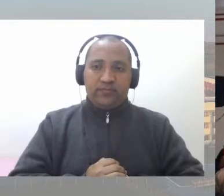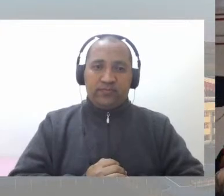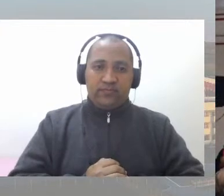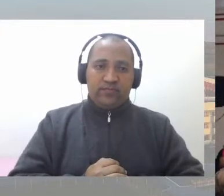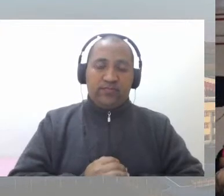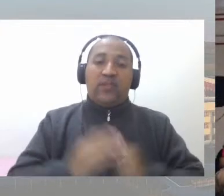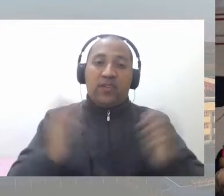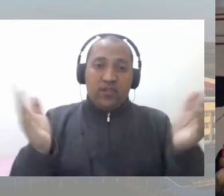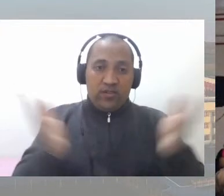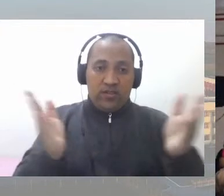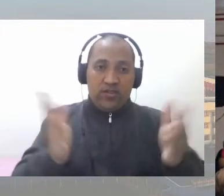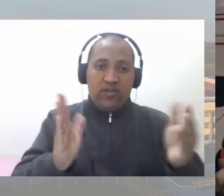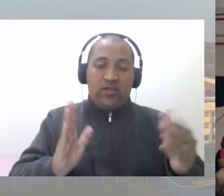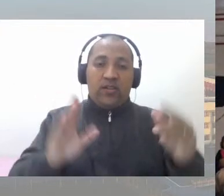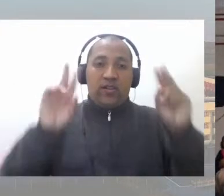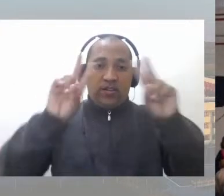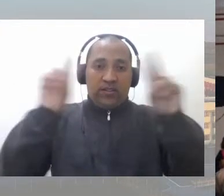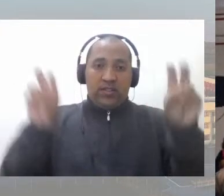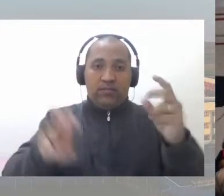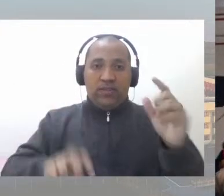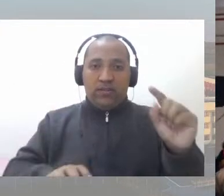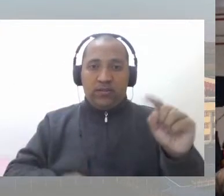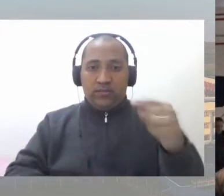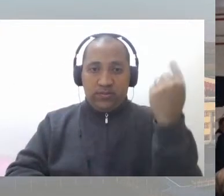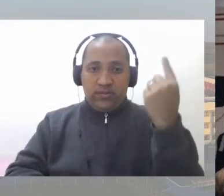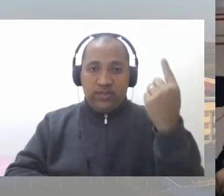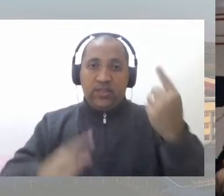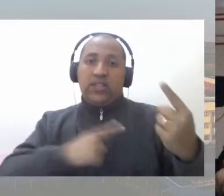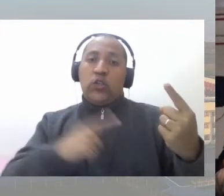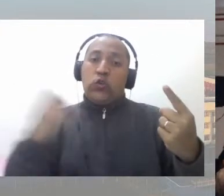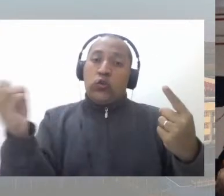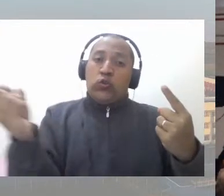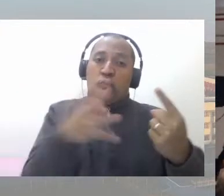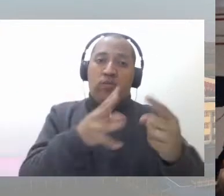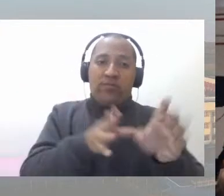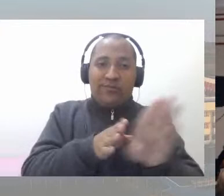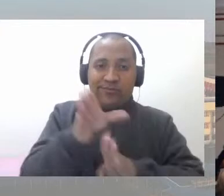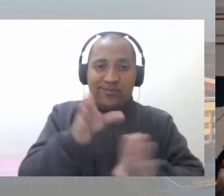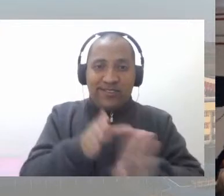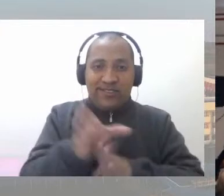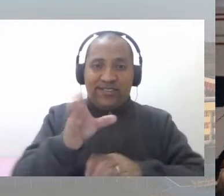entrando na pauta 1, nós temos a posse do novo conselheiro,